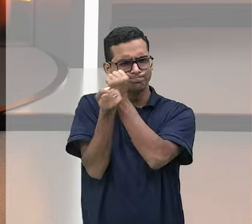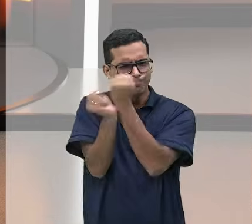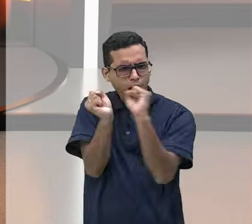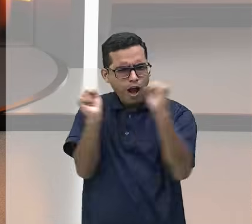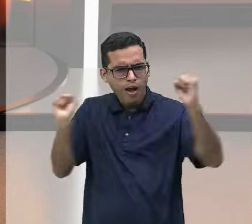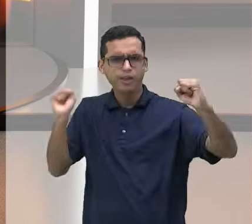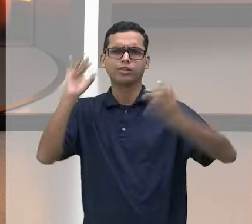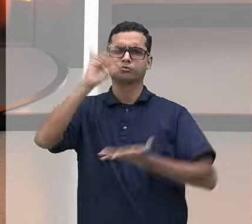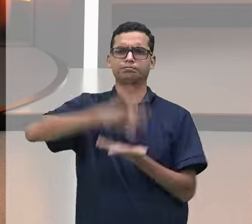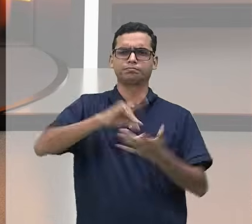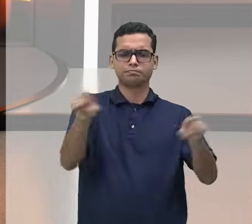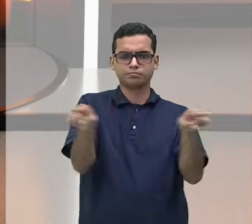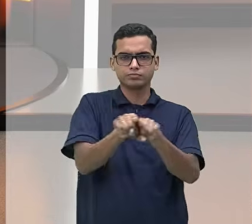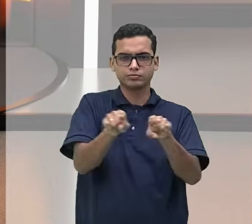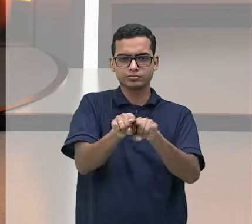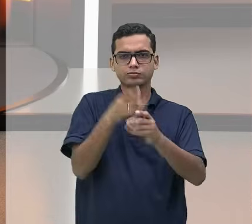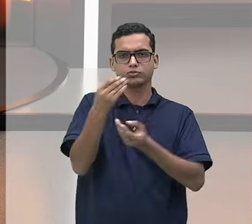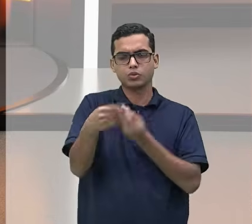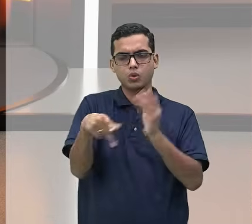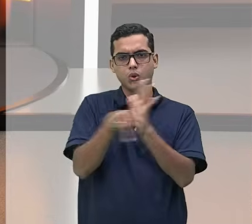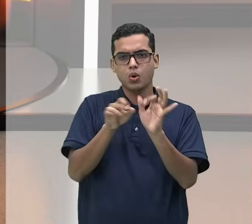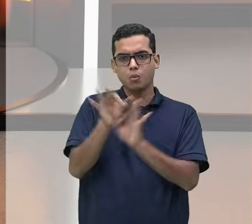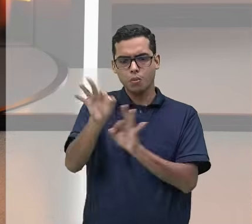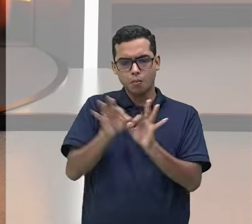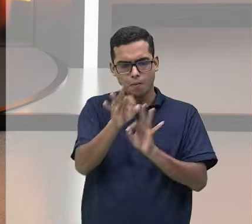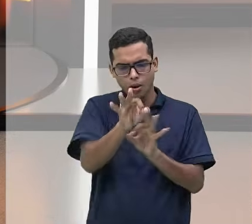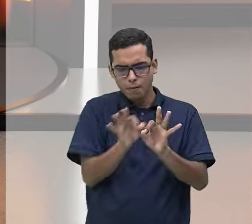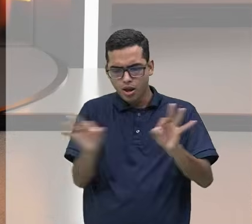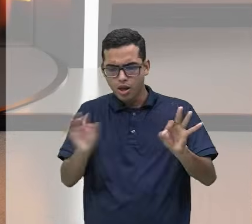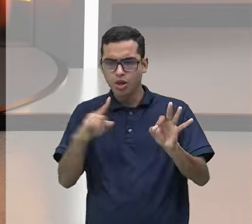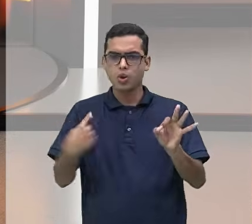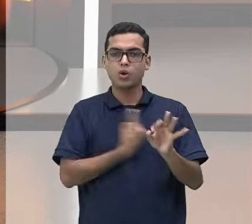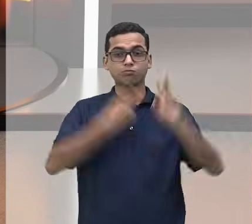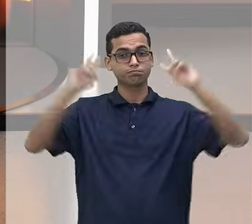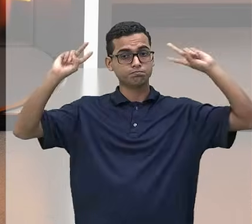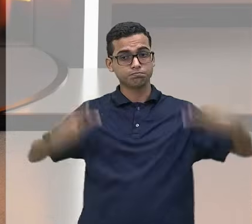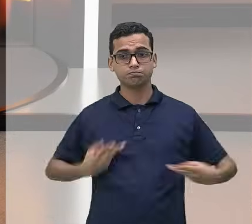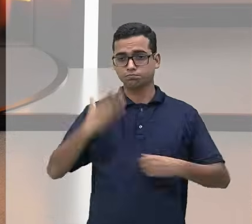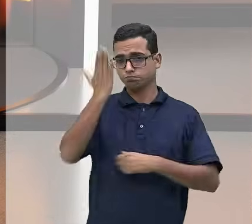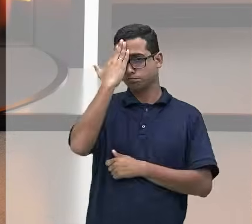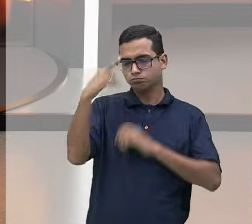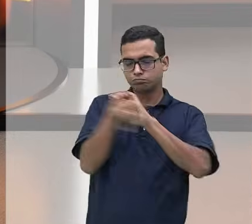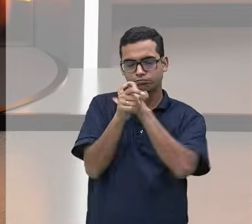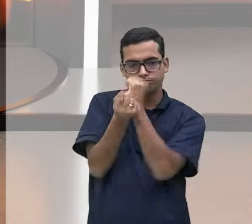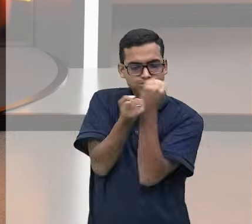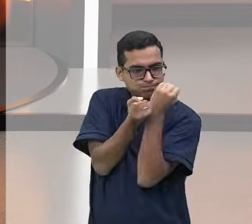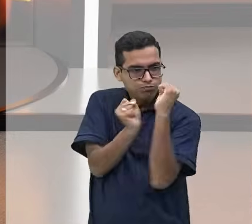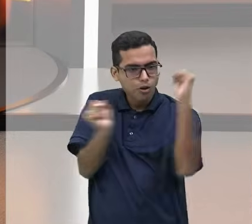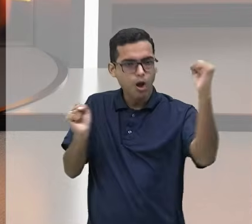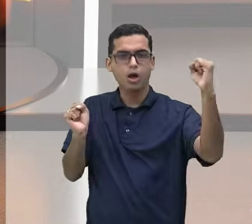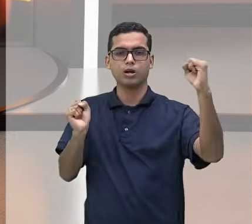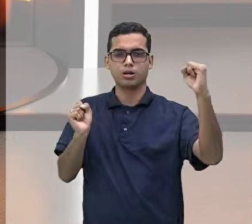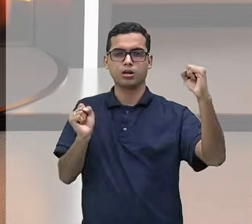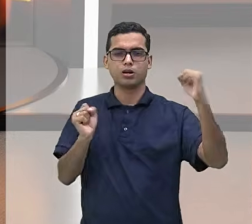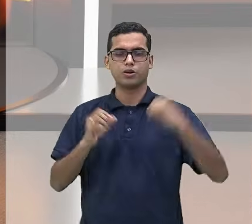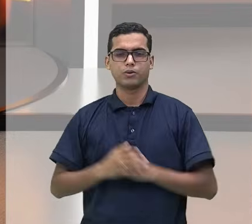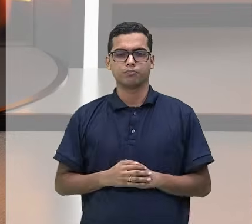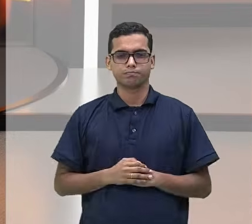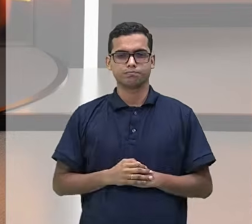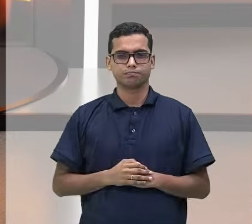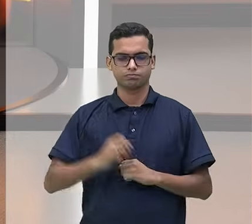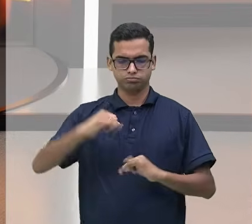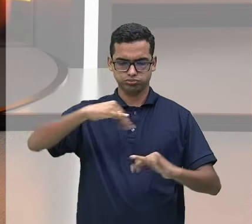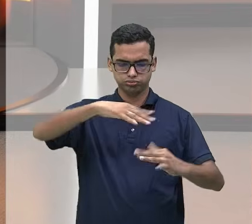relação aí a tamanhos como nós, seres humanos, né? A gente vai observar, gente, que o planeta Terra, ele vai